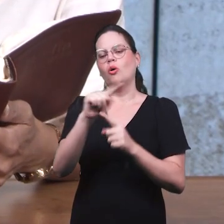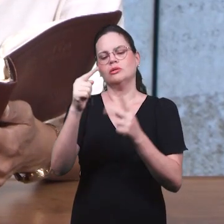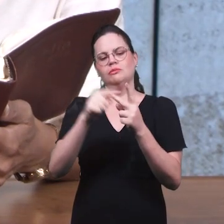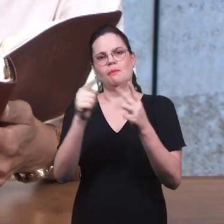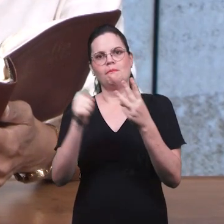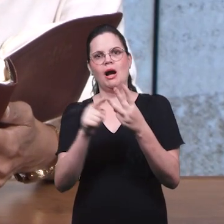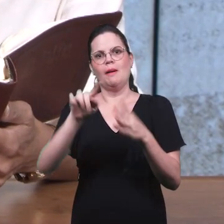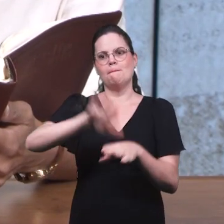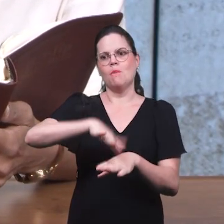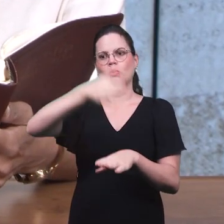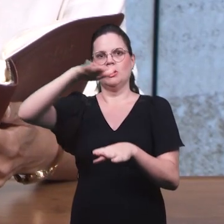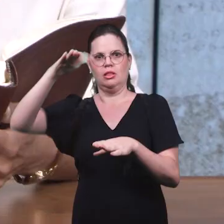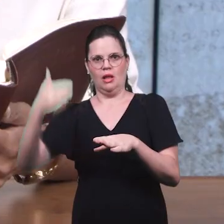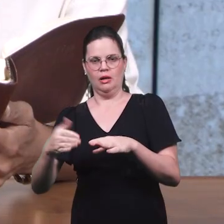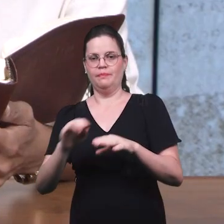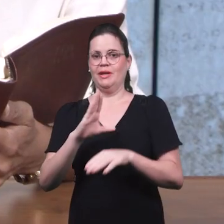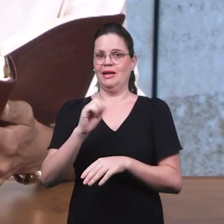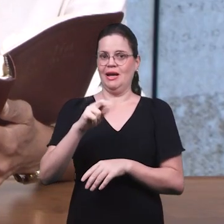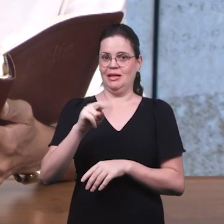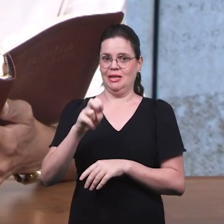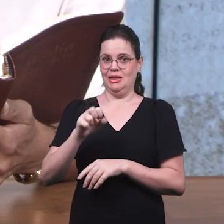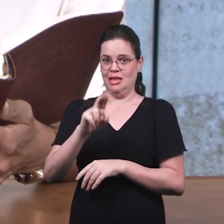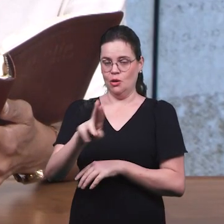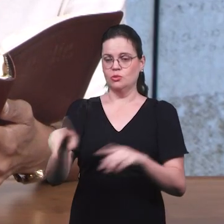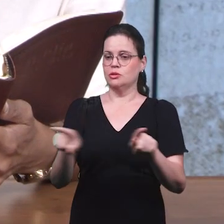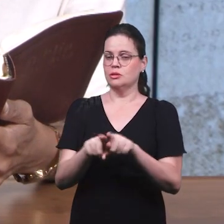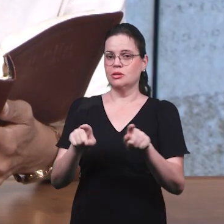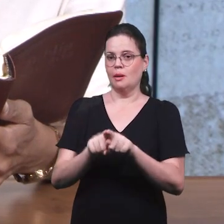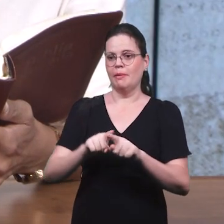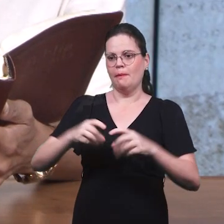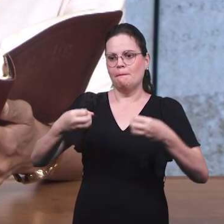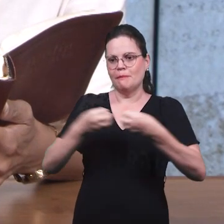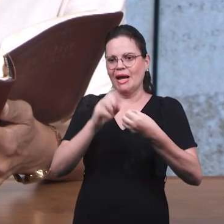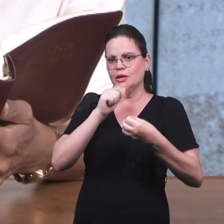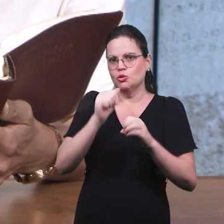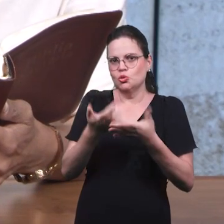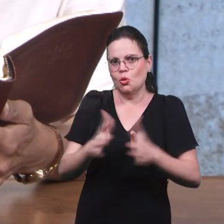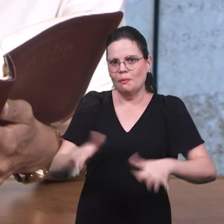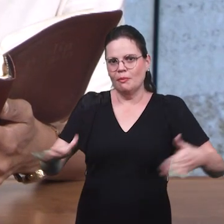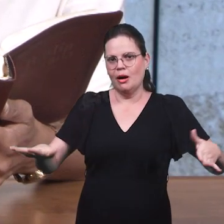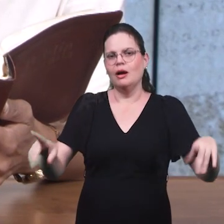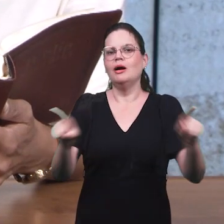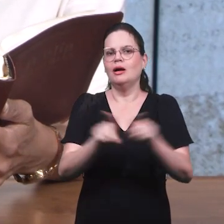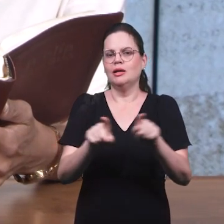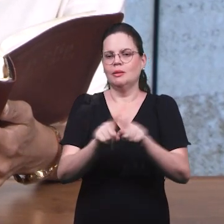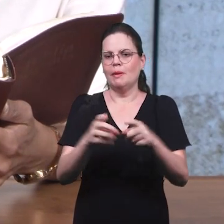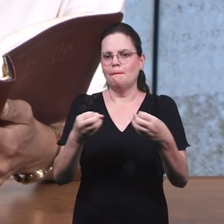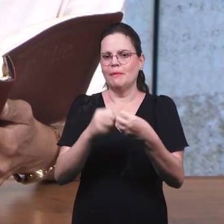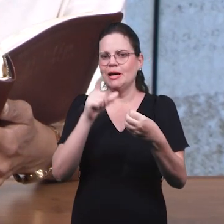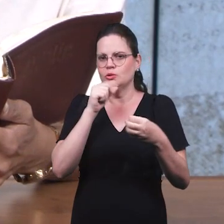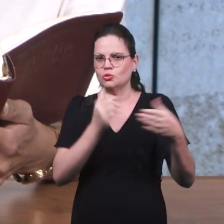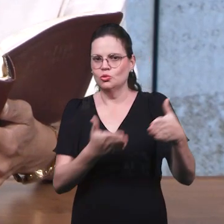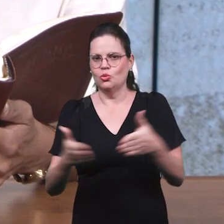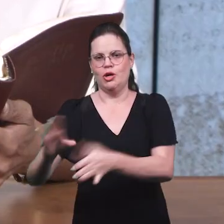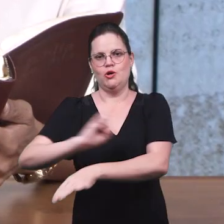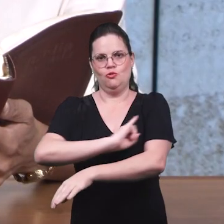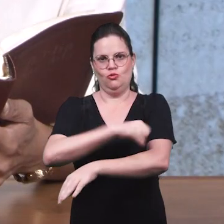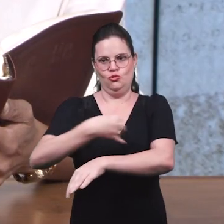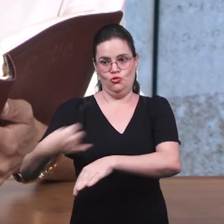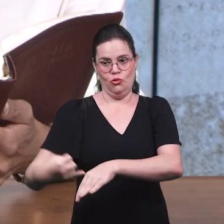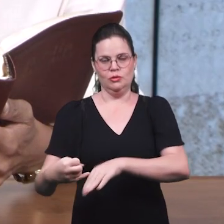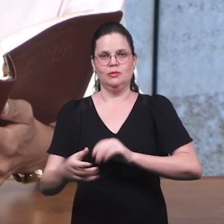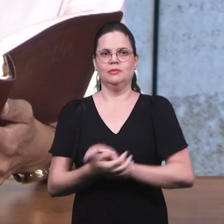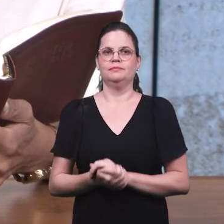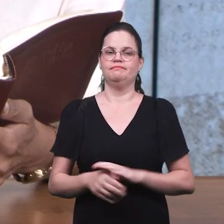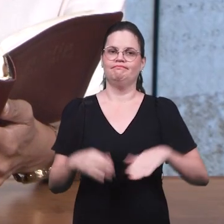na montanha, e os cananeus habitam ao pé do mar e pela ribeira do Jordão.